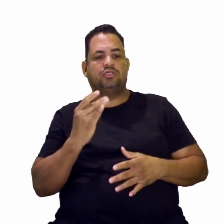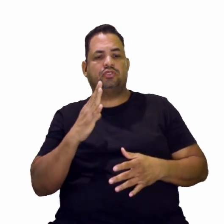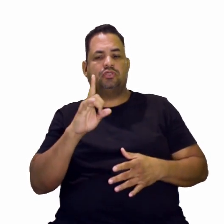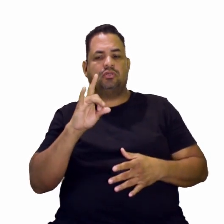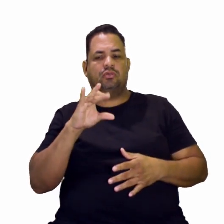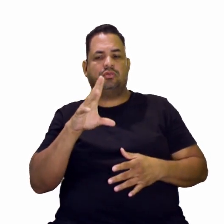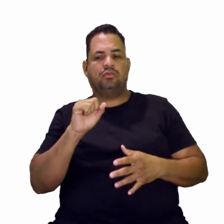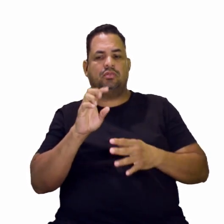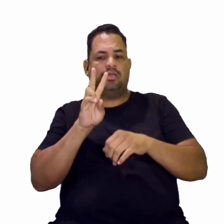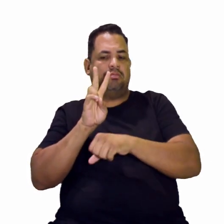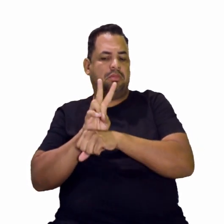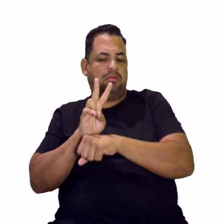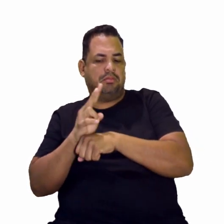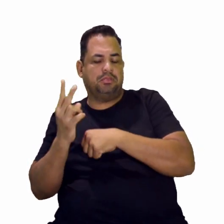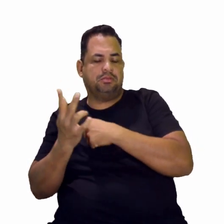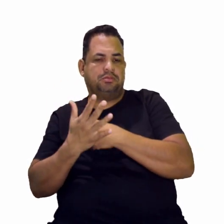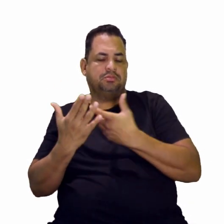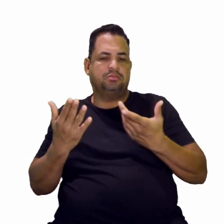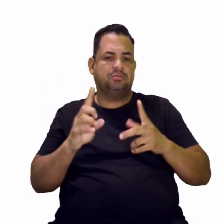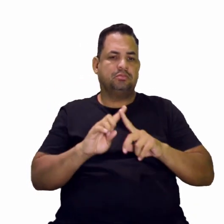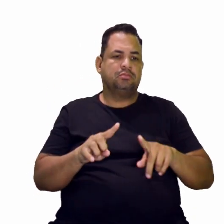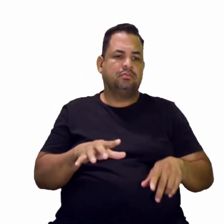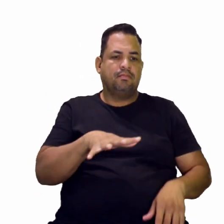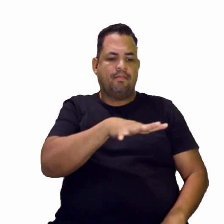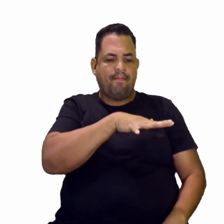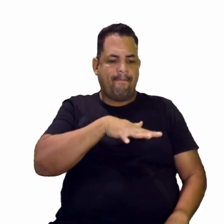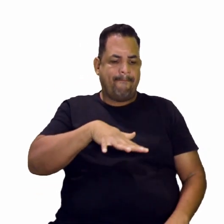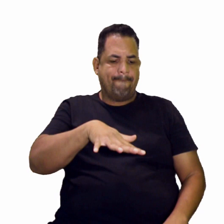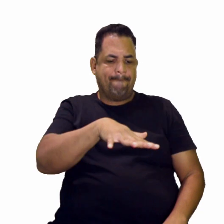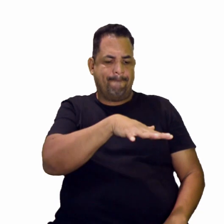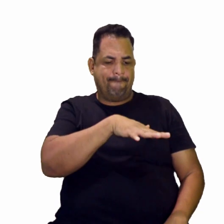a proteção, sim. O habitat,